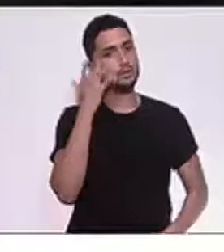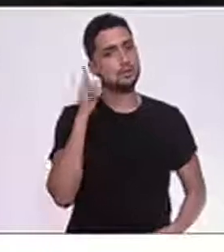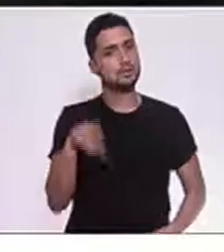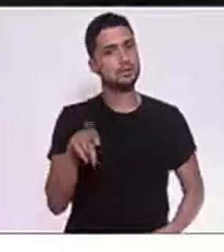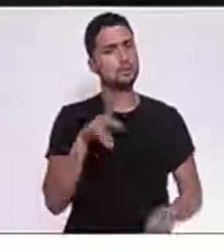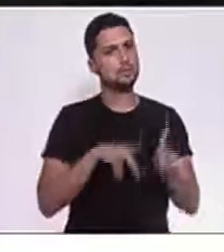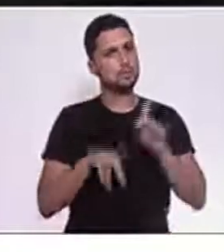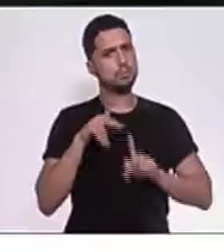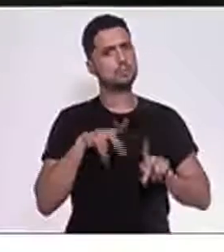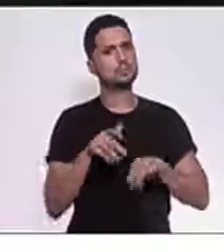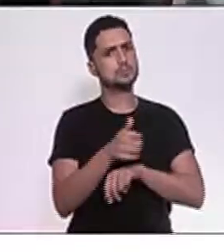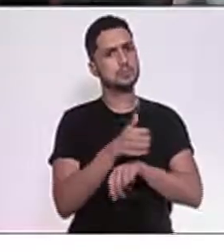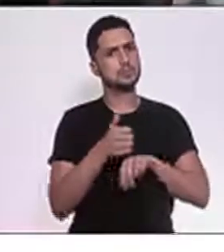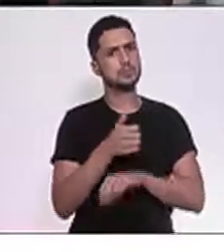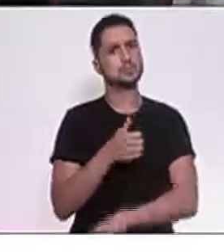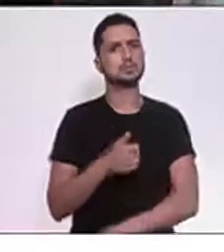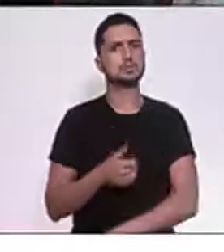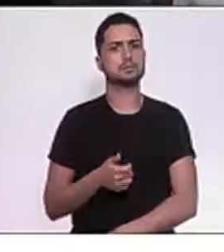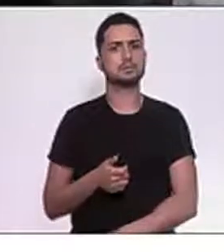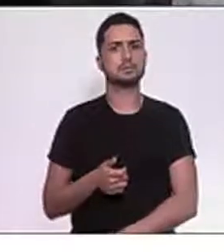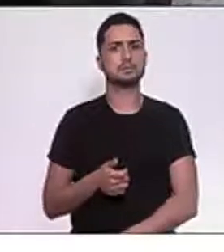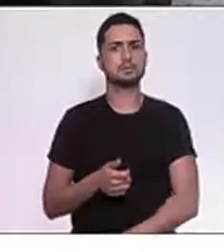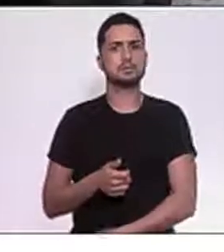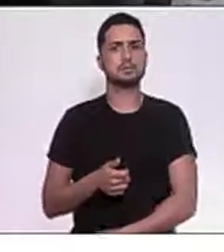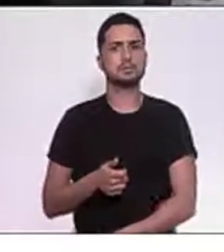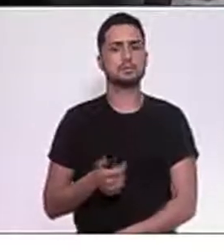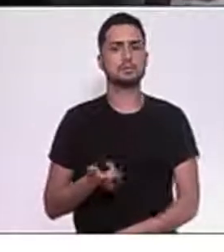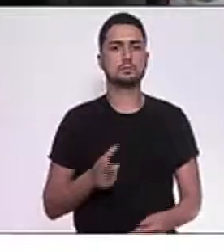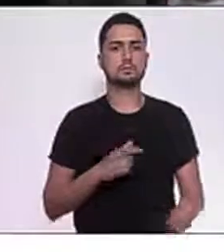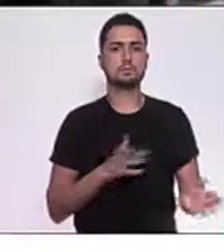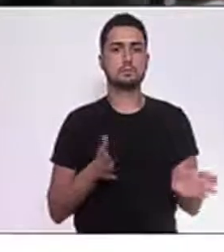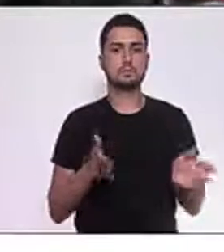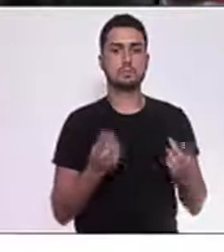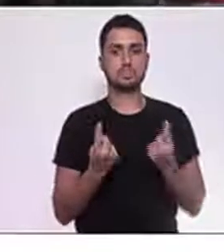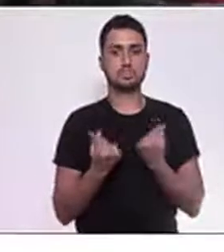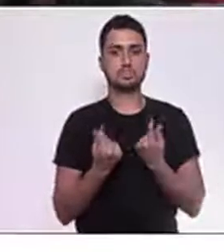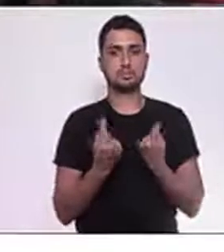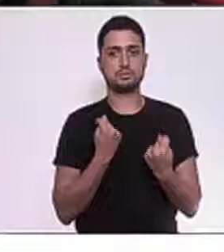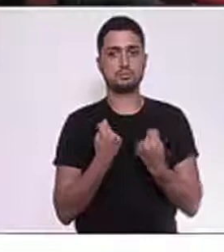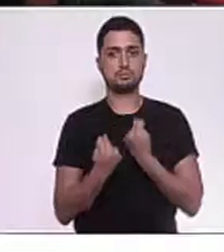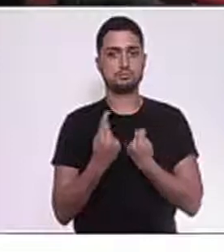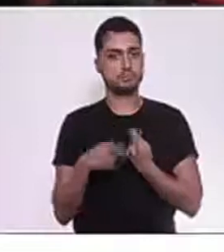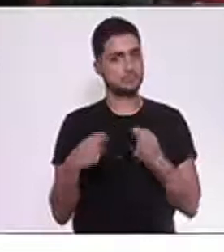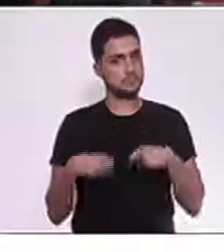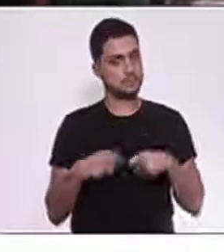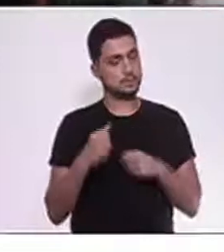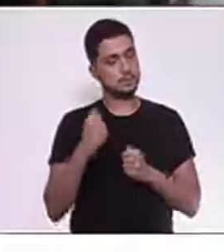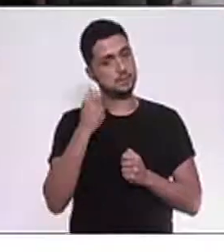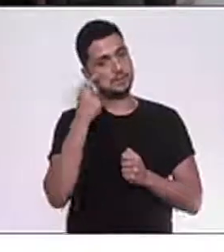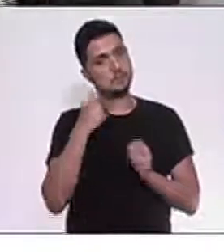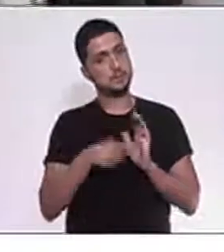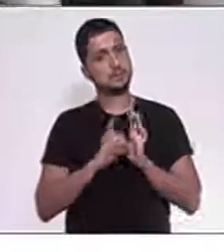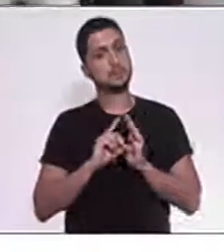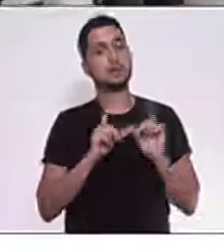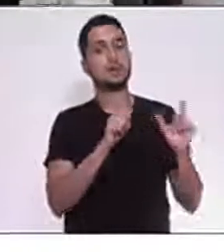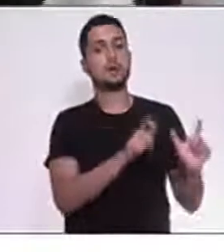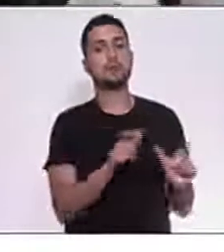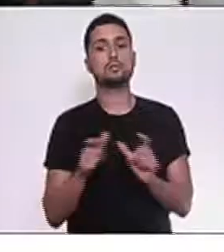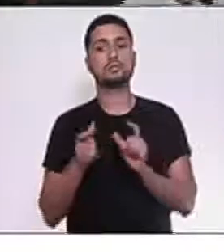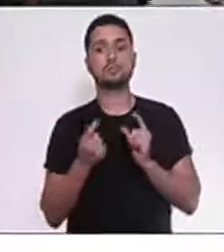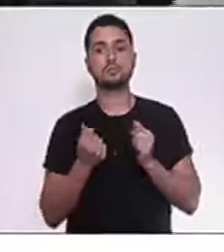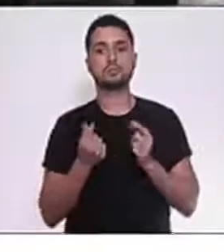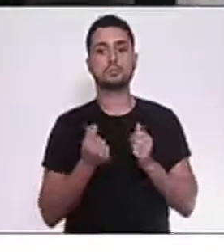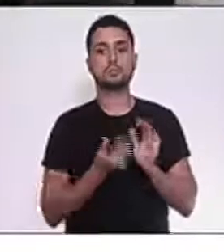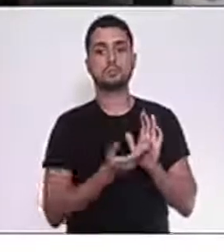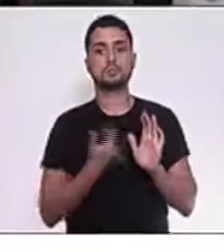pô. De pronto, por conta do regime, Vossa Excelência tem que lá citar, no primeiro momento, de onde vai aumentar a receita. E